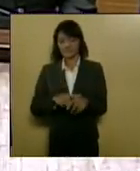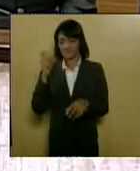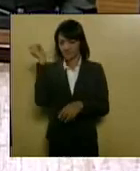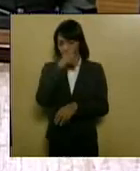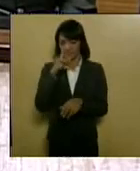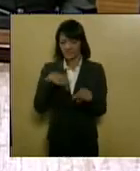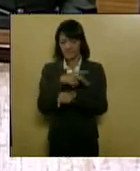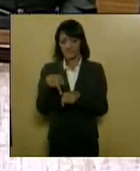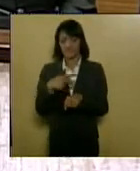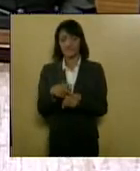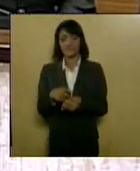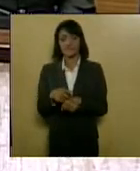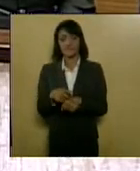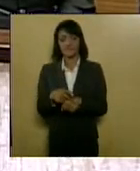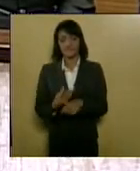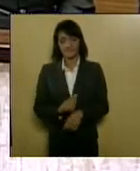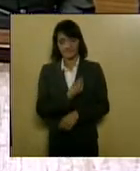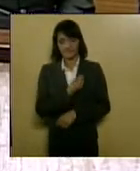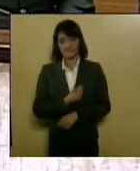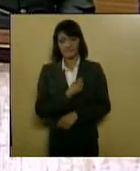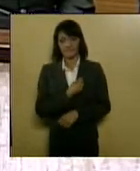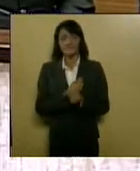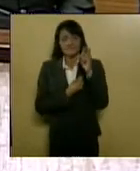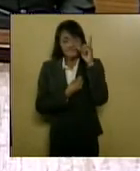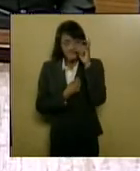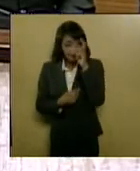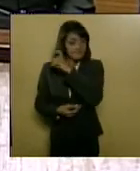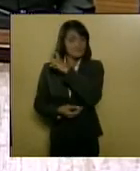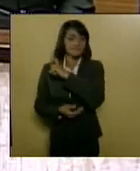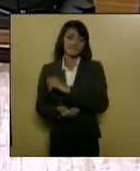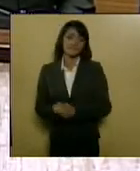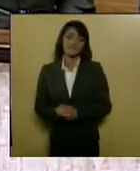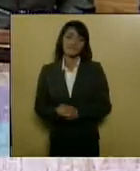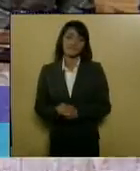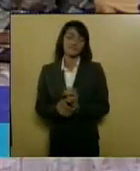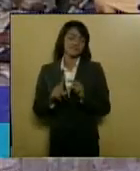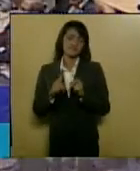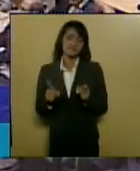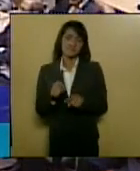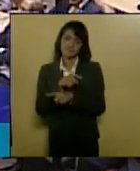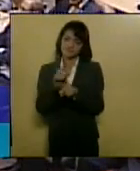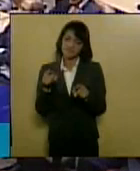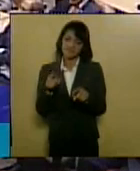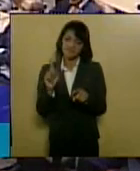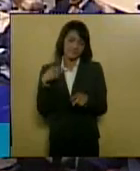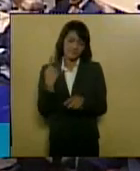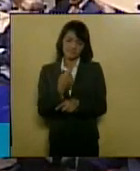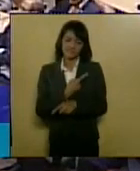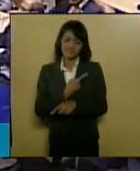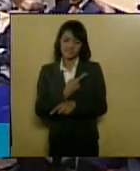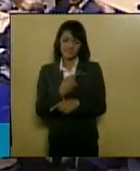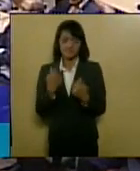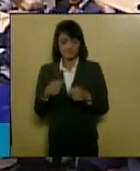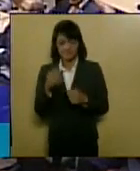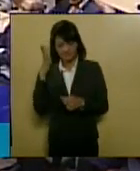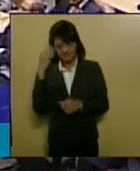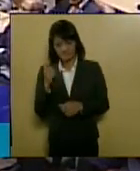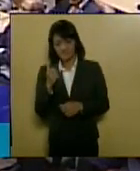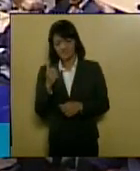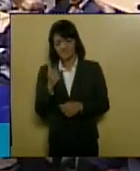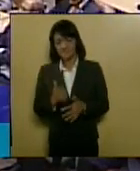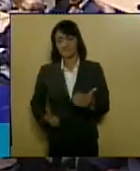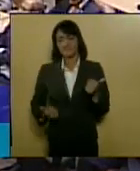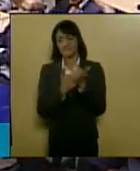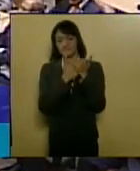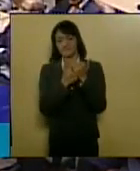país está atravessando. Um momento muito difícil. Mas saibam, todos nós, que conta com o